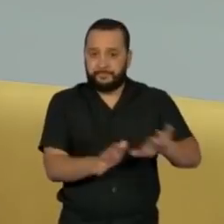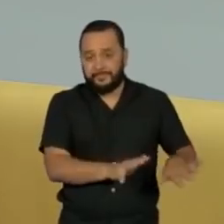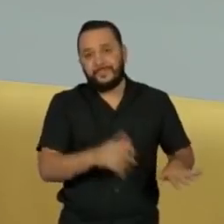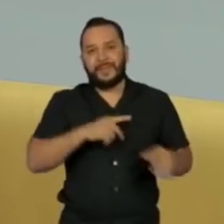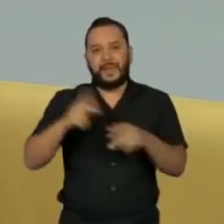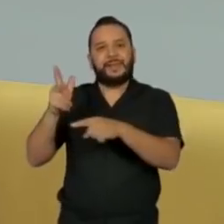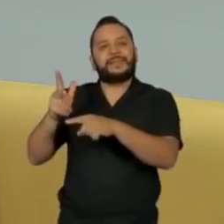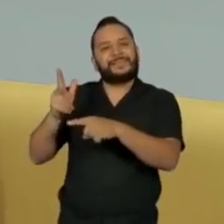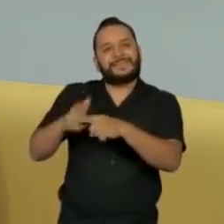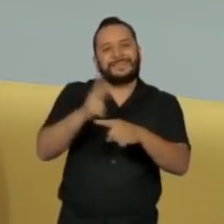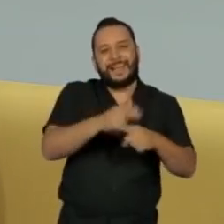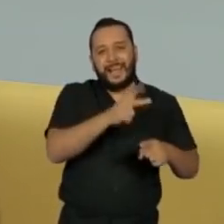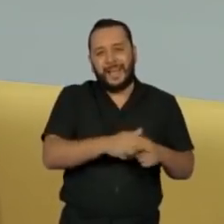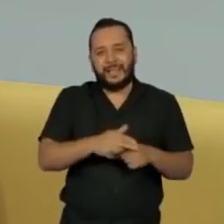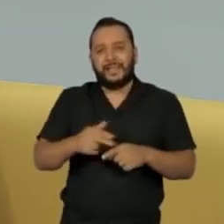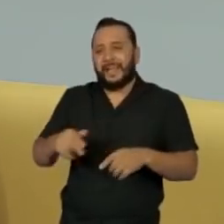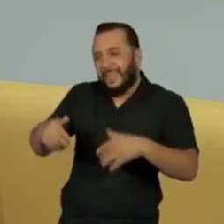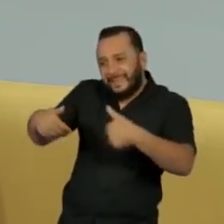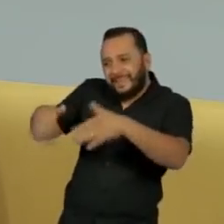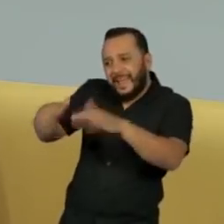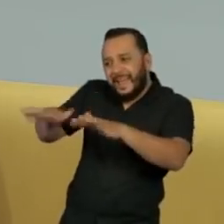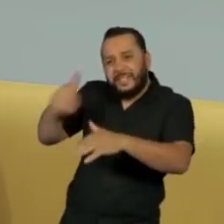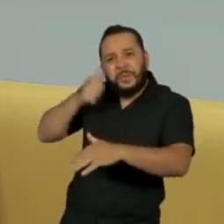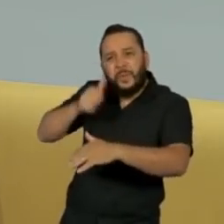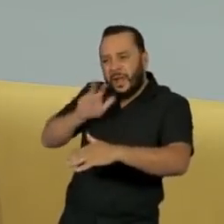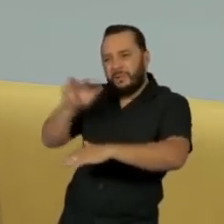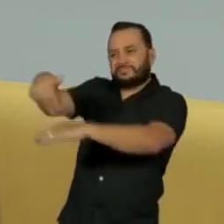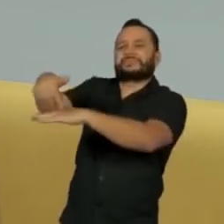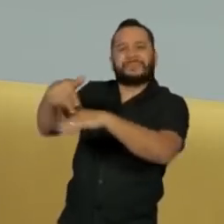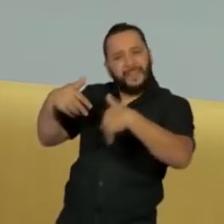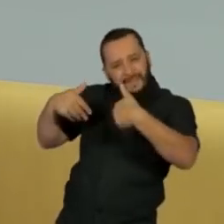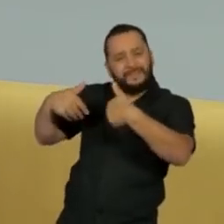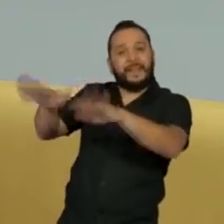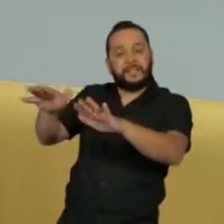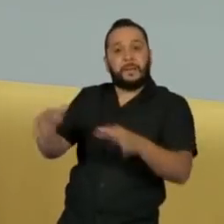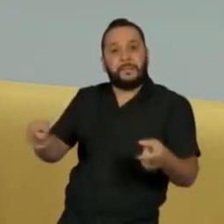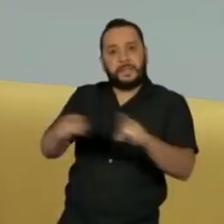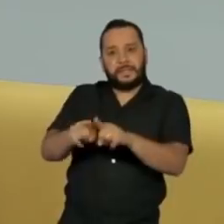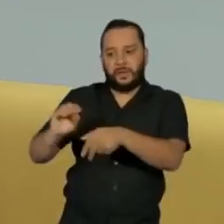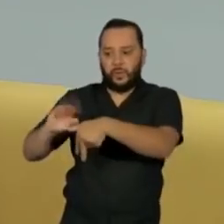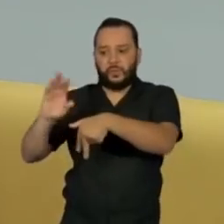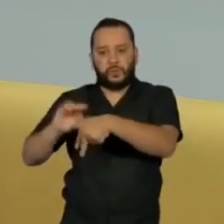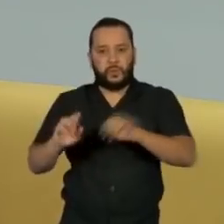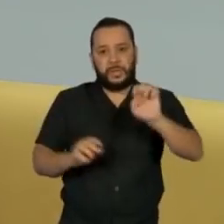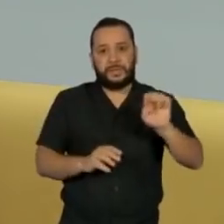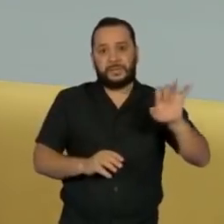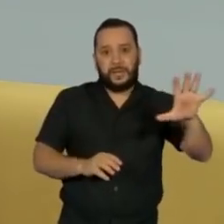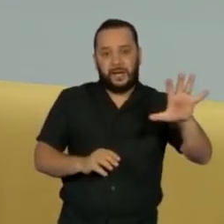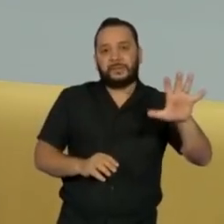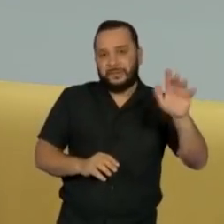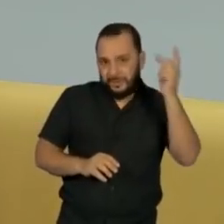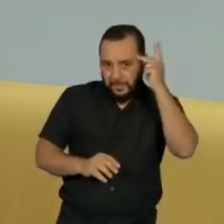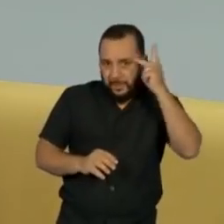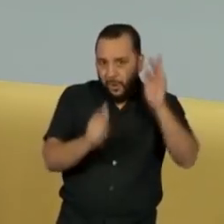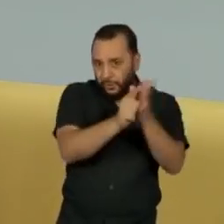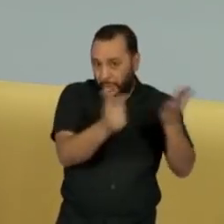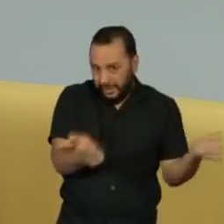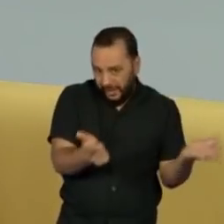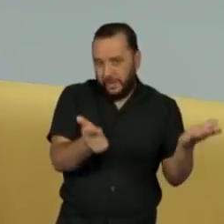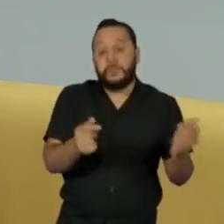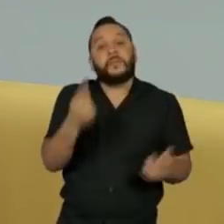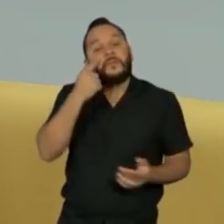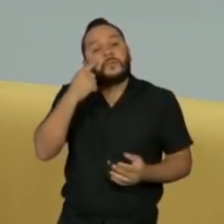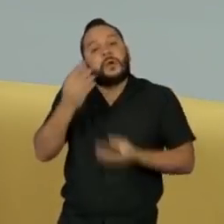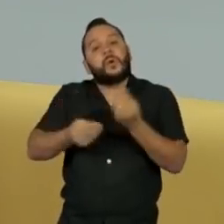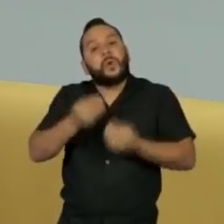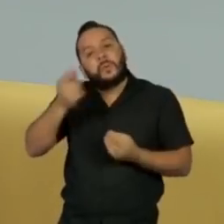entre a TV Cultura e o jornal Estado de São Paulo, nós vamos ver hoje os desafios das mulheres que tiveram seus